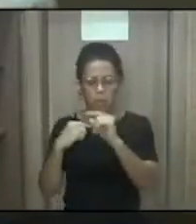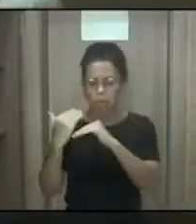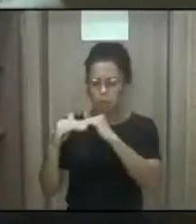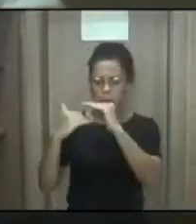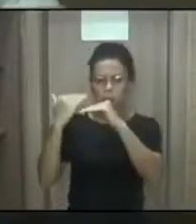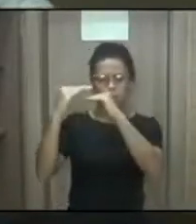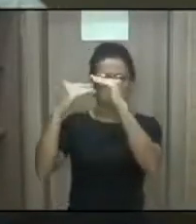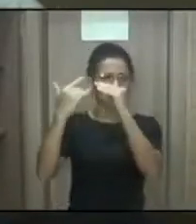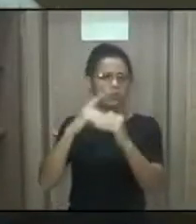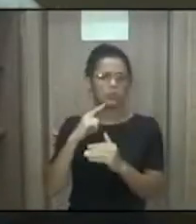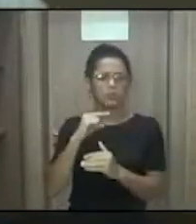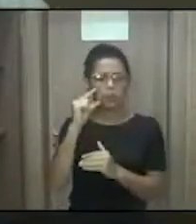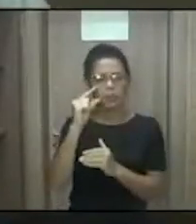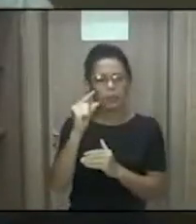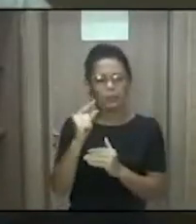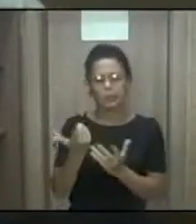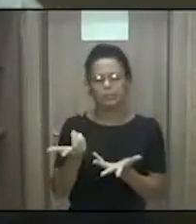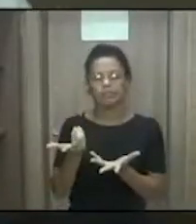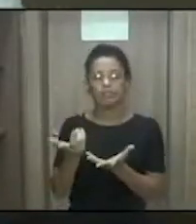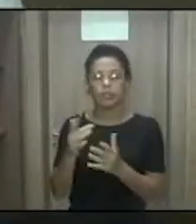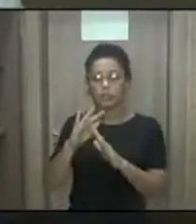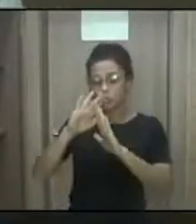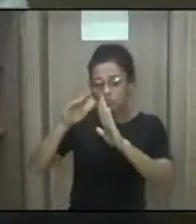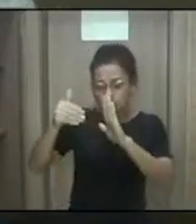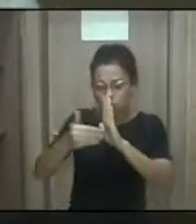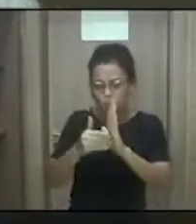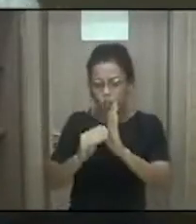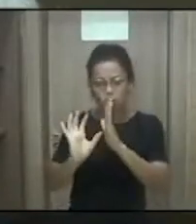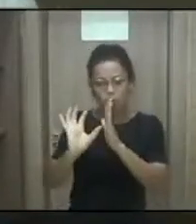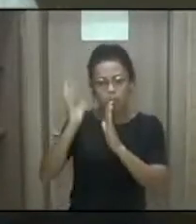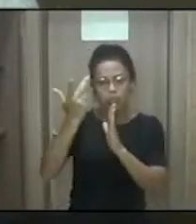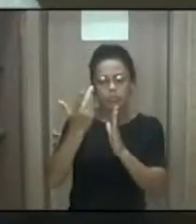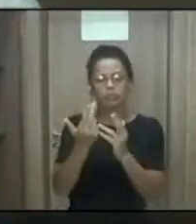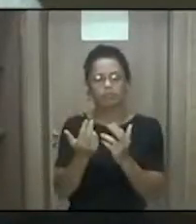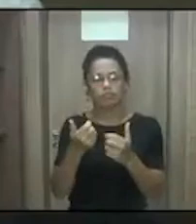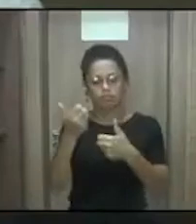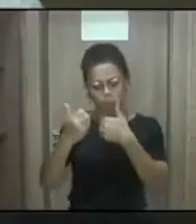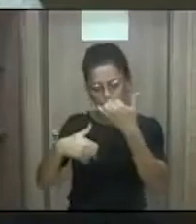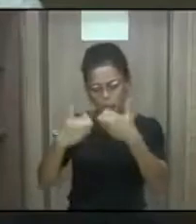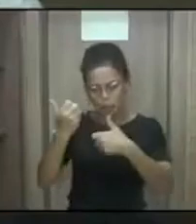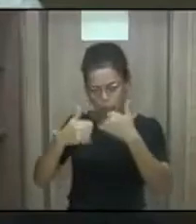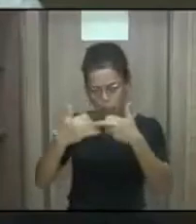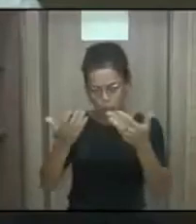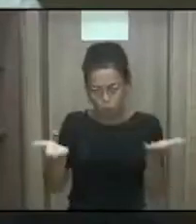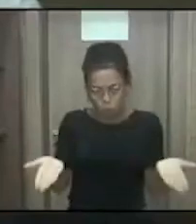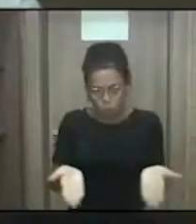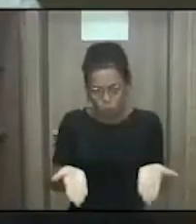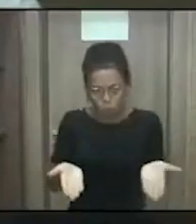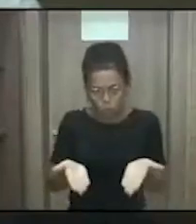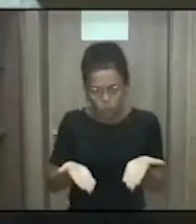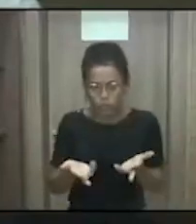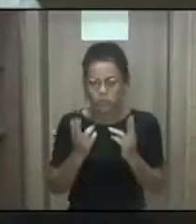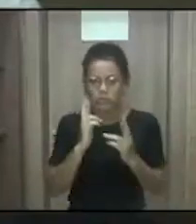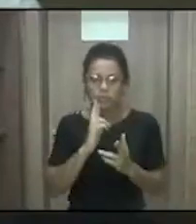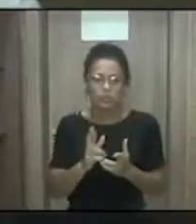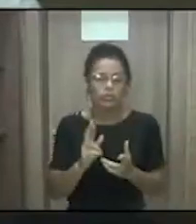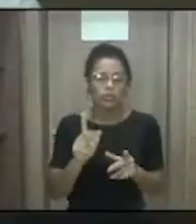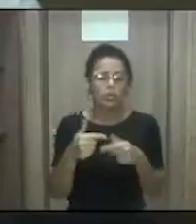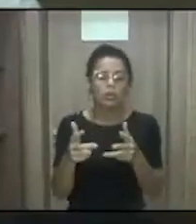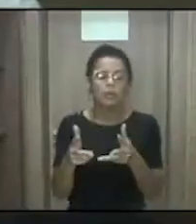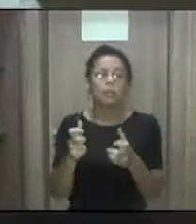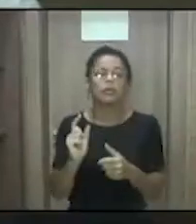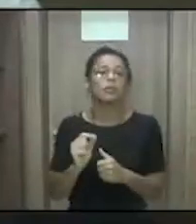avanços ainda naquele processo. Então, com todas as questões que vocês colocaram aqui, né, hoje como resultados, a gente